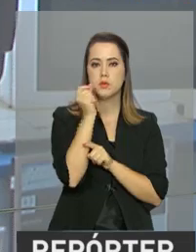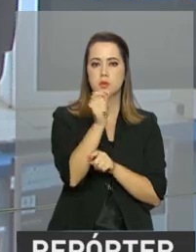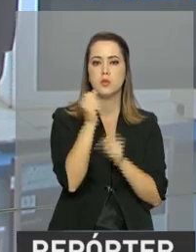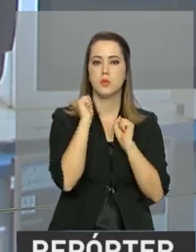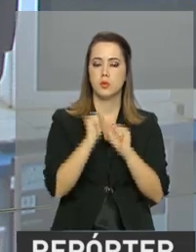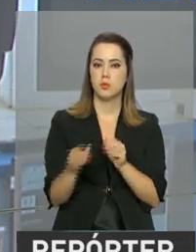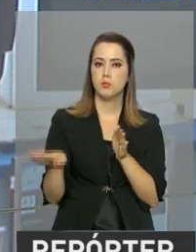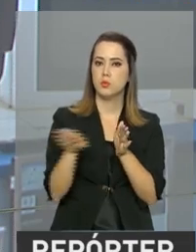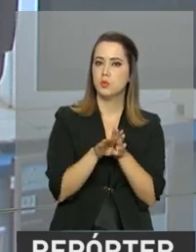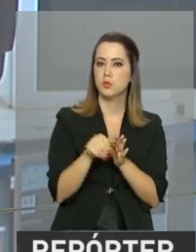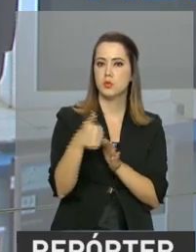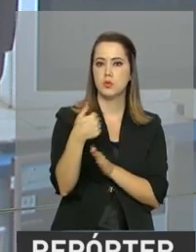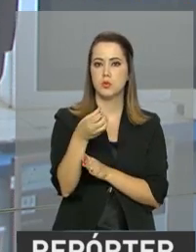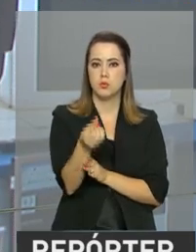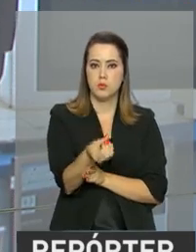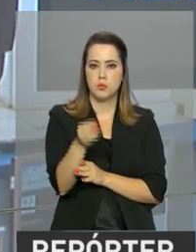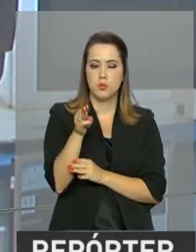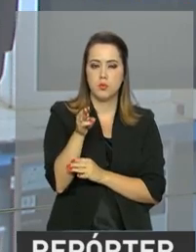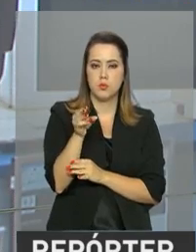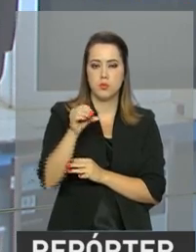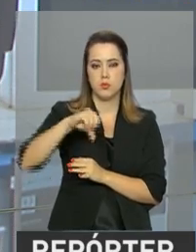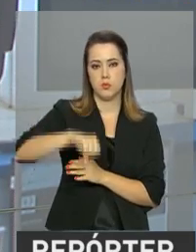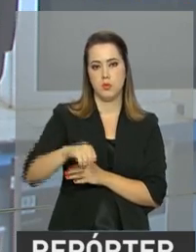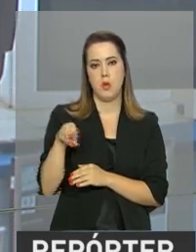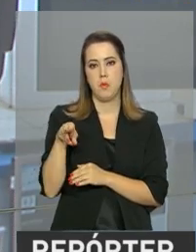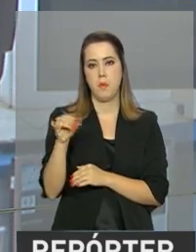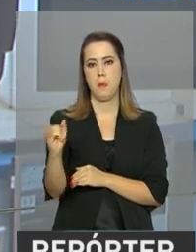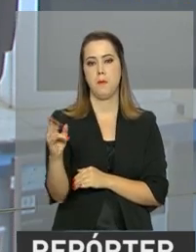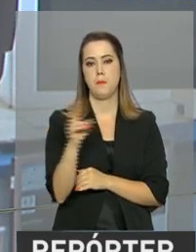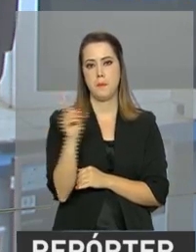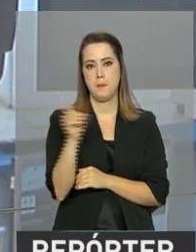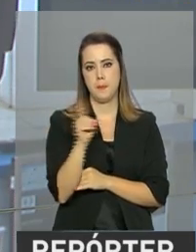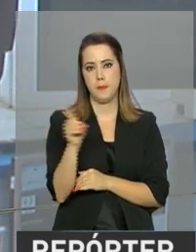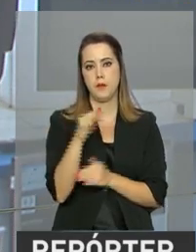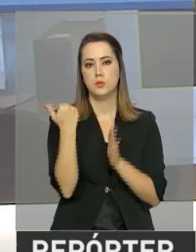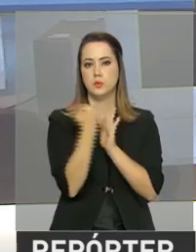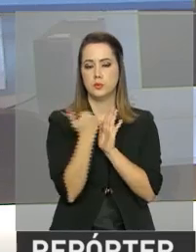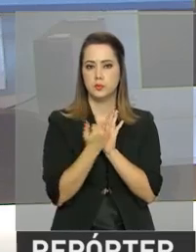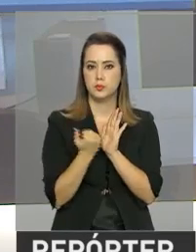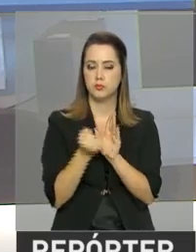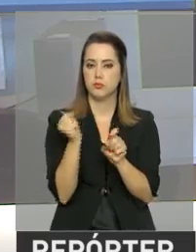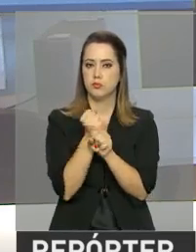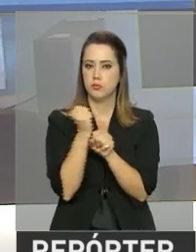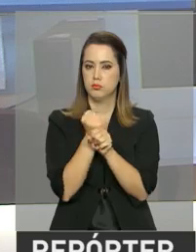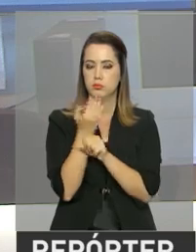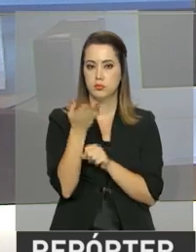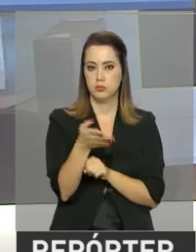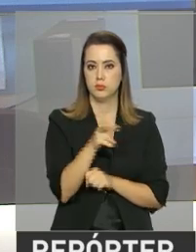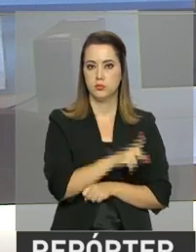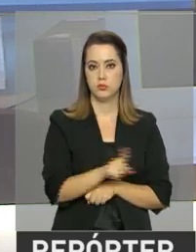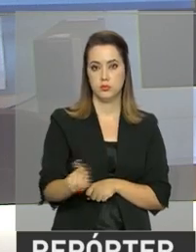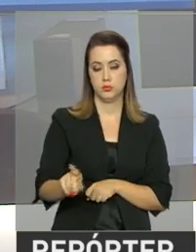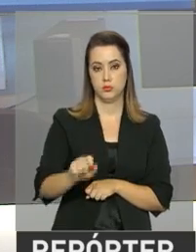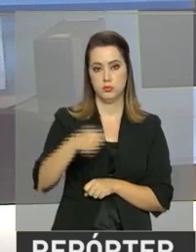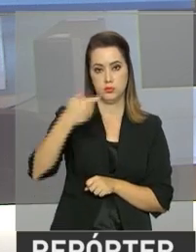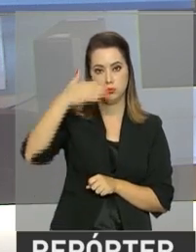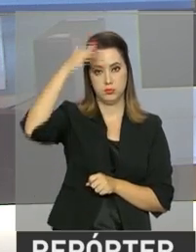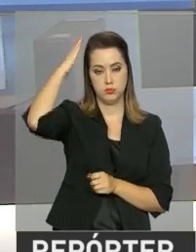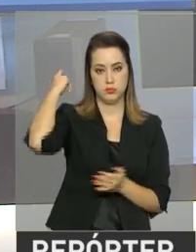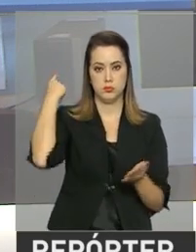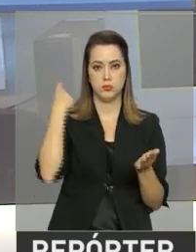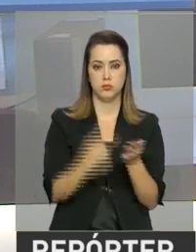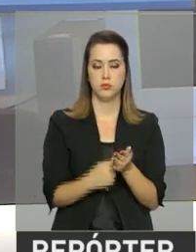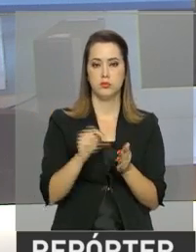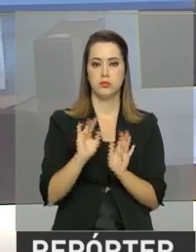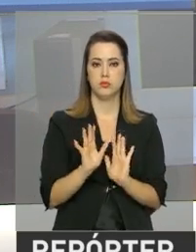até 269 bilhões de dólares em projetos de infraestrutura. O presidente Michel Temer afirmou durante